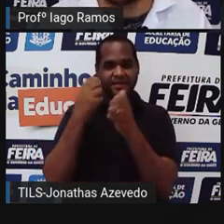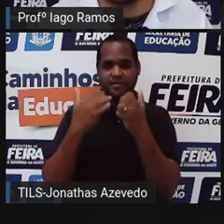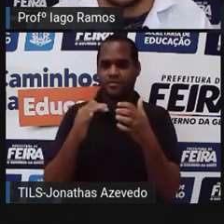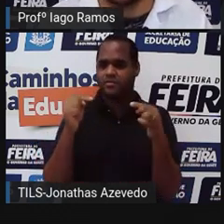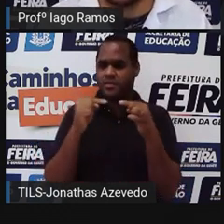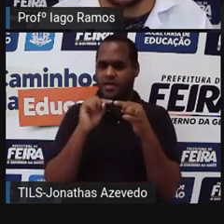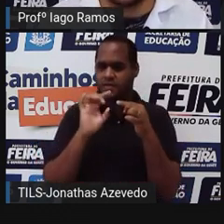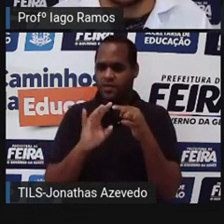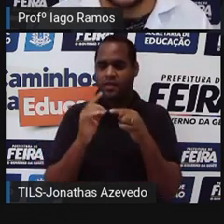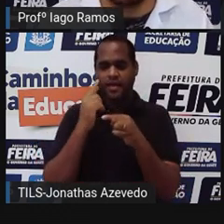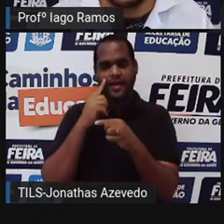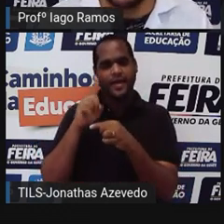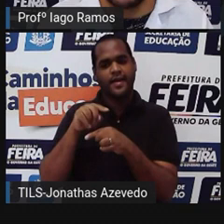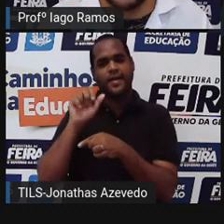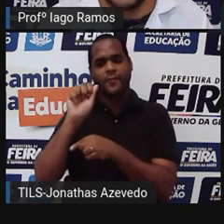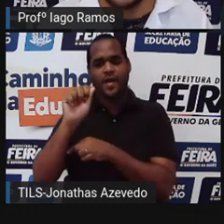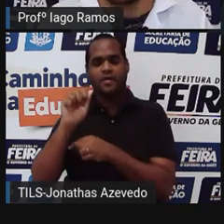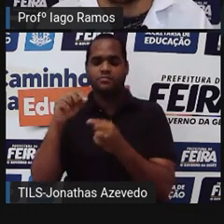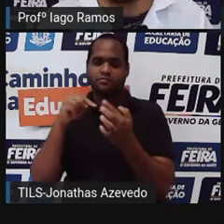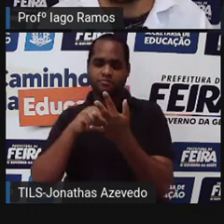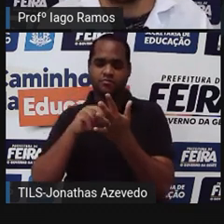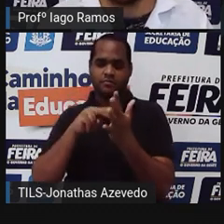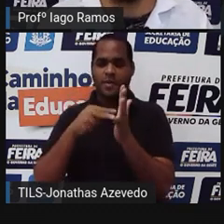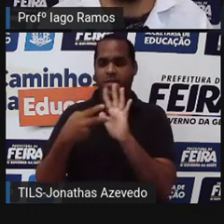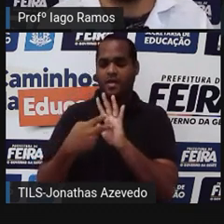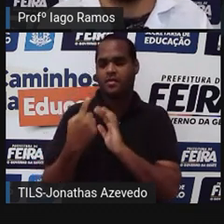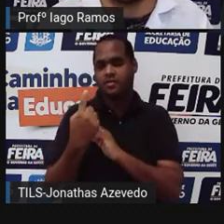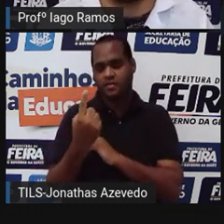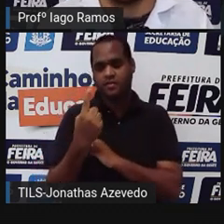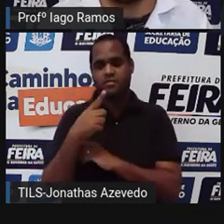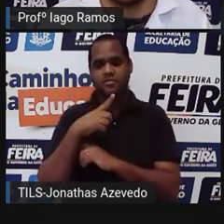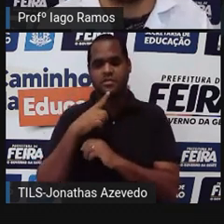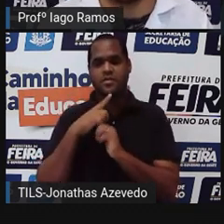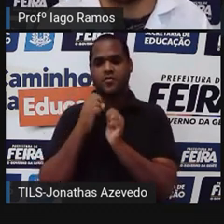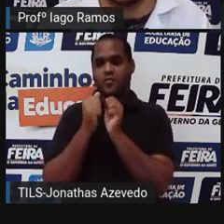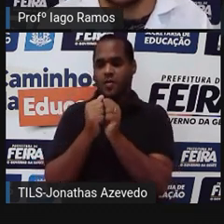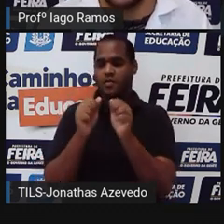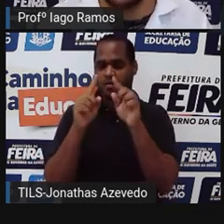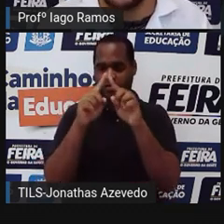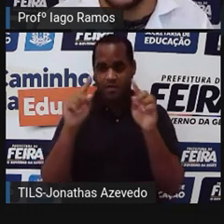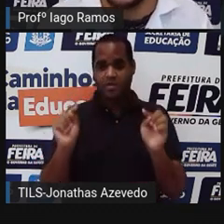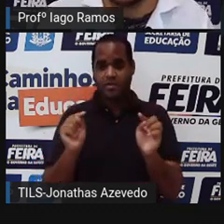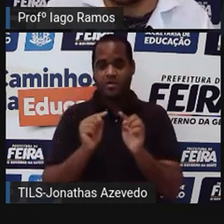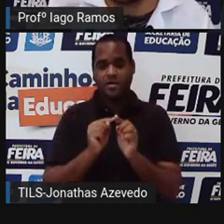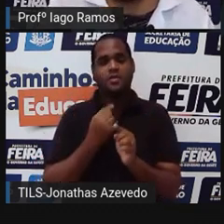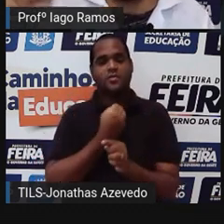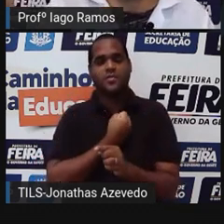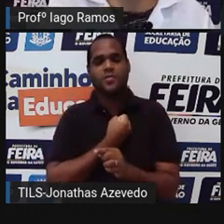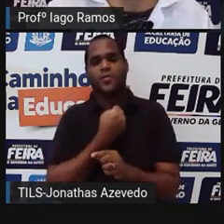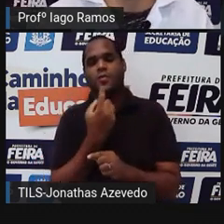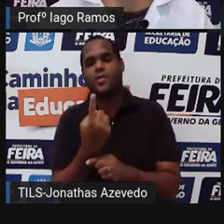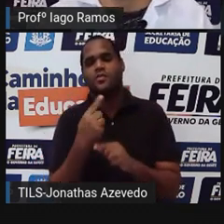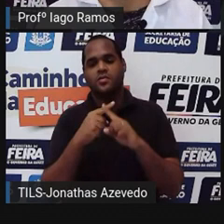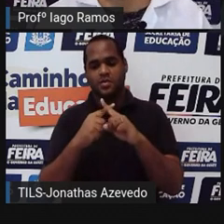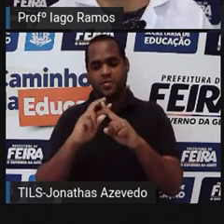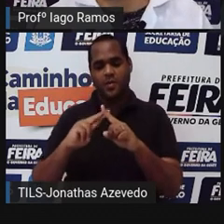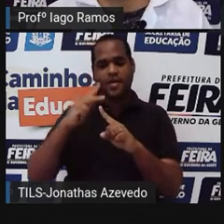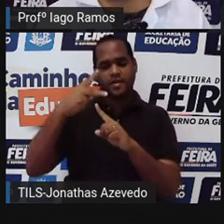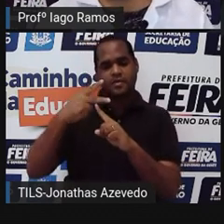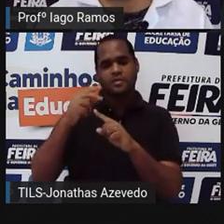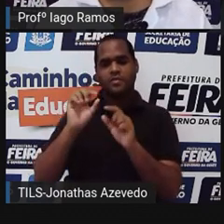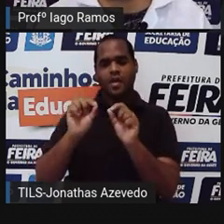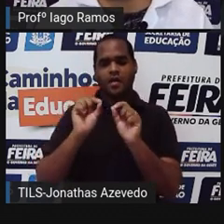serve quando o coeficiente A for 1. Coeficiente que acompanha o termo quadrático for 1. X ao quadrado. Quem